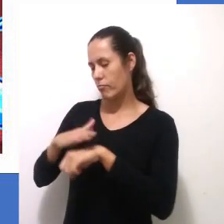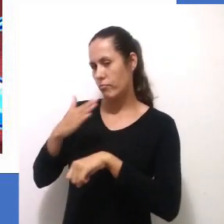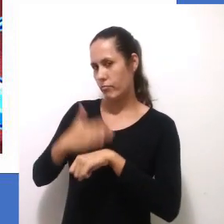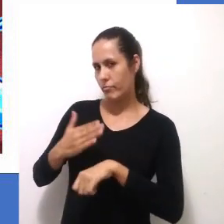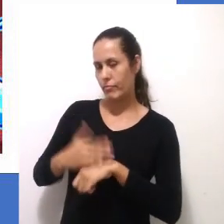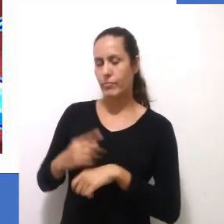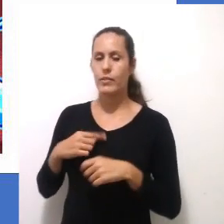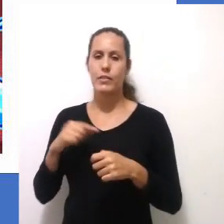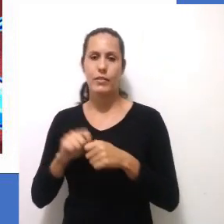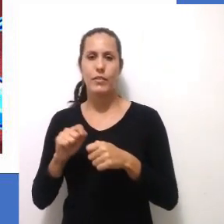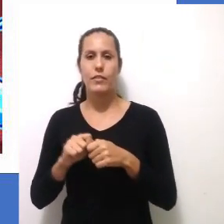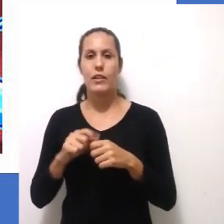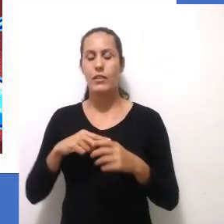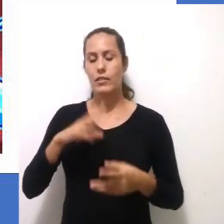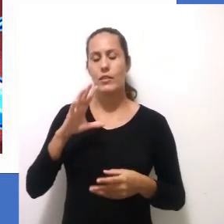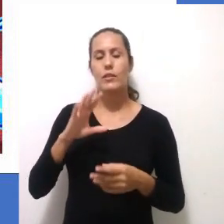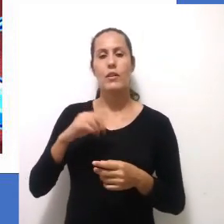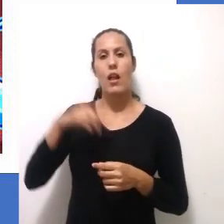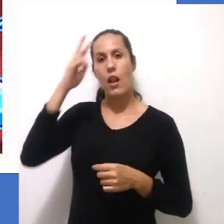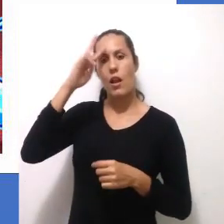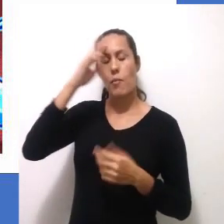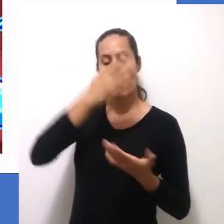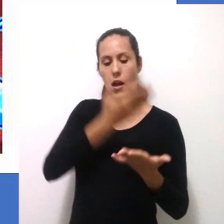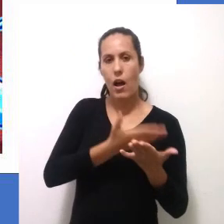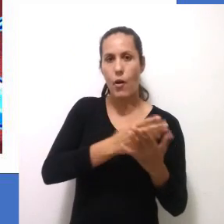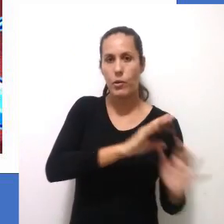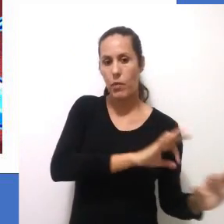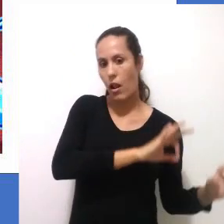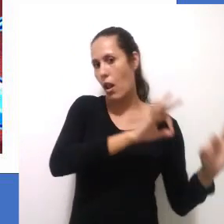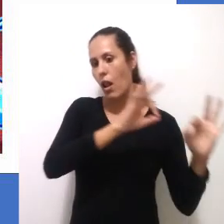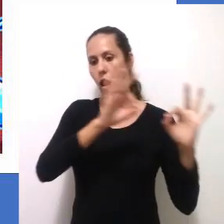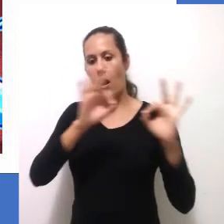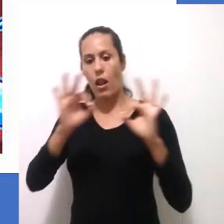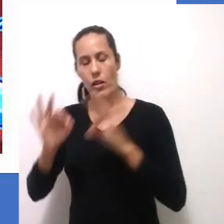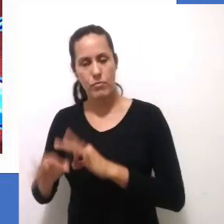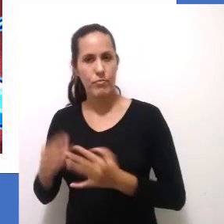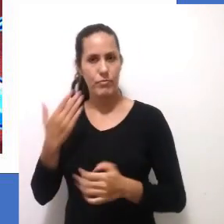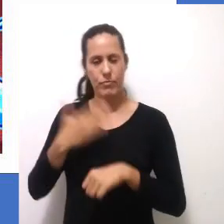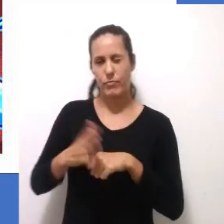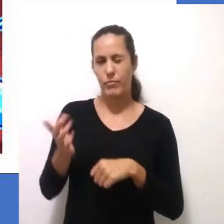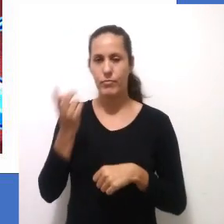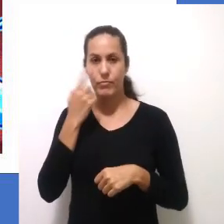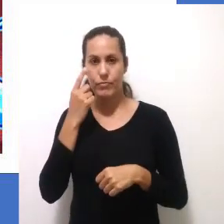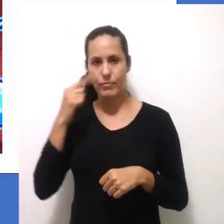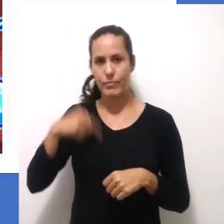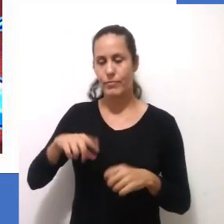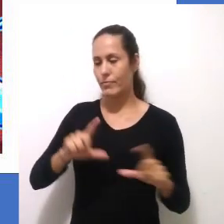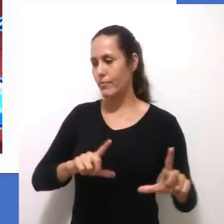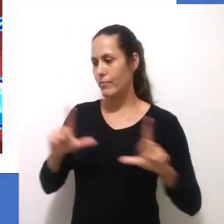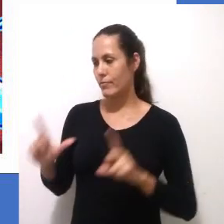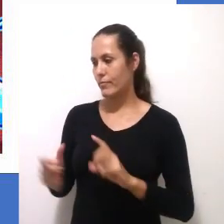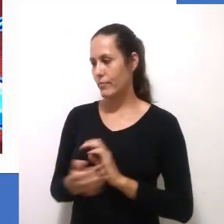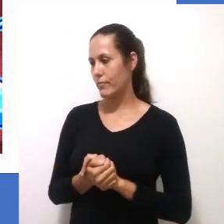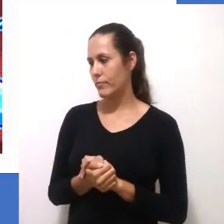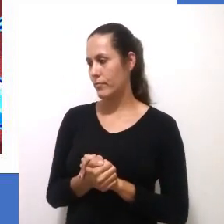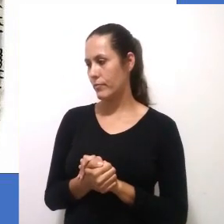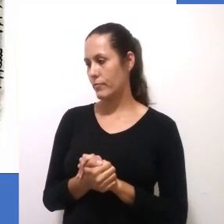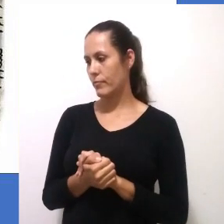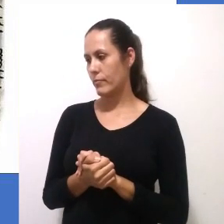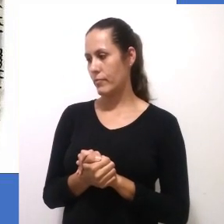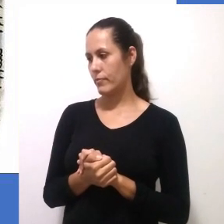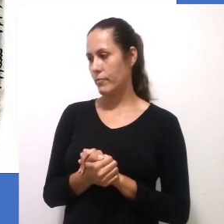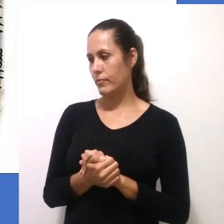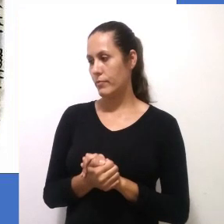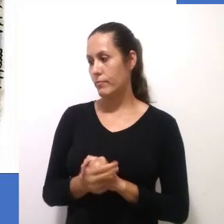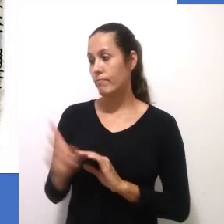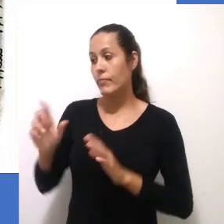em casa e a gente vai fazer o resgate de todas essas informações. Segue aí a próxima tela.